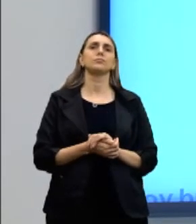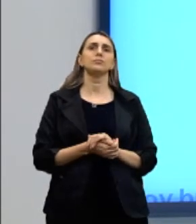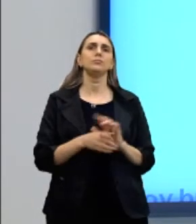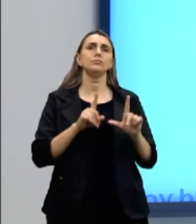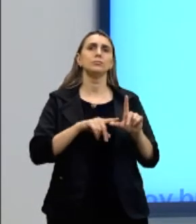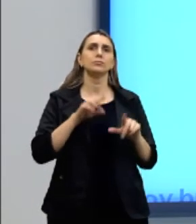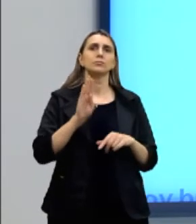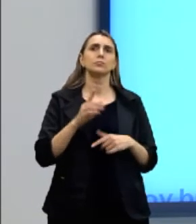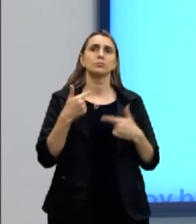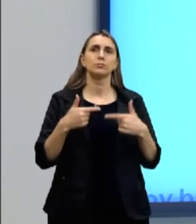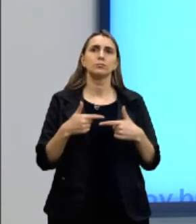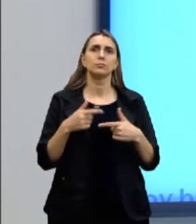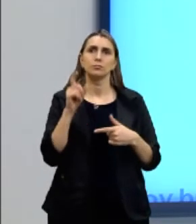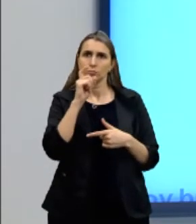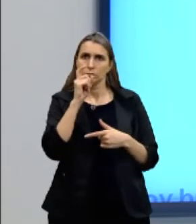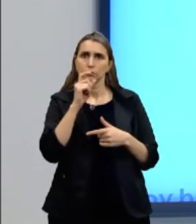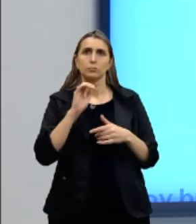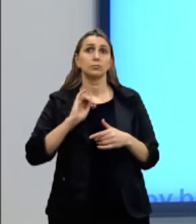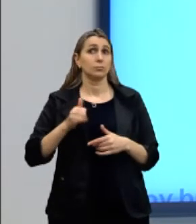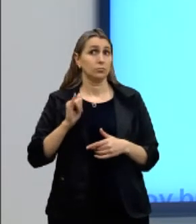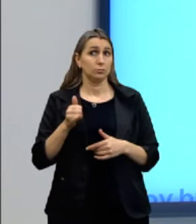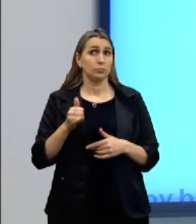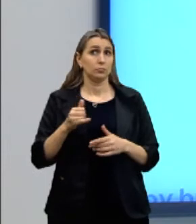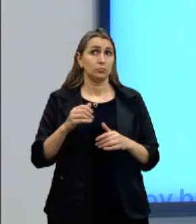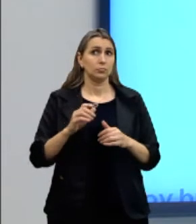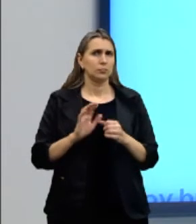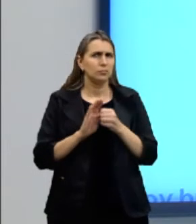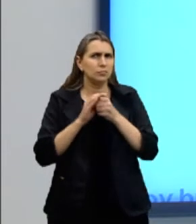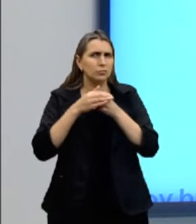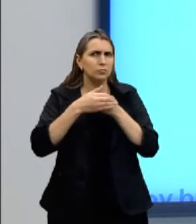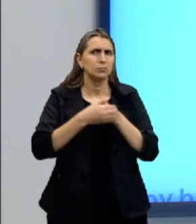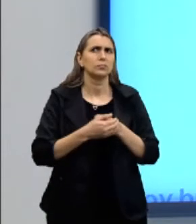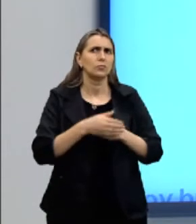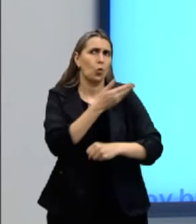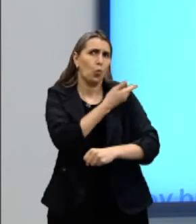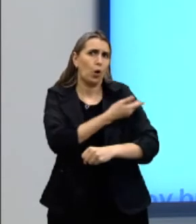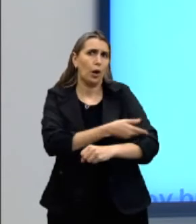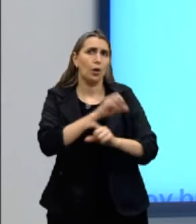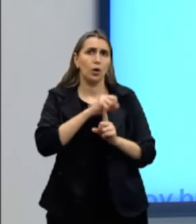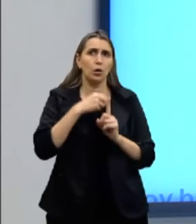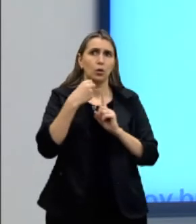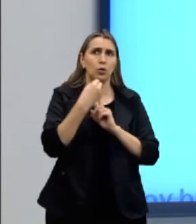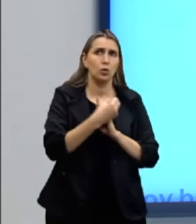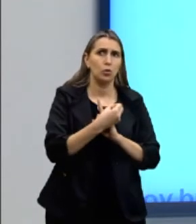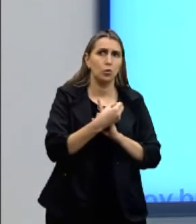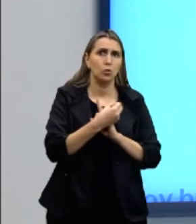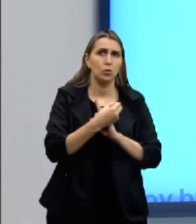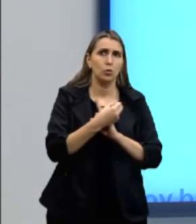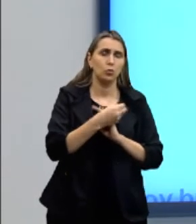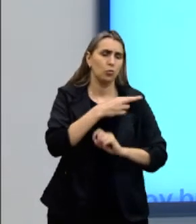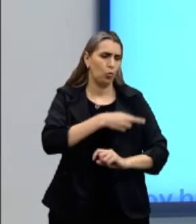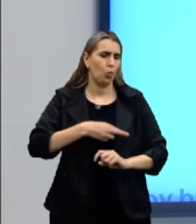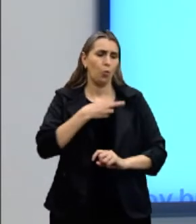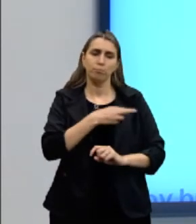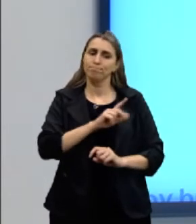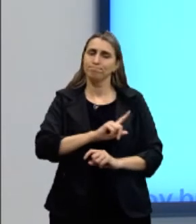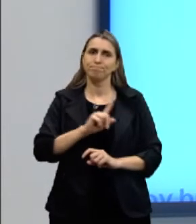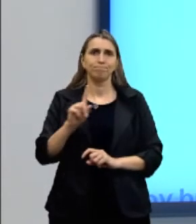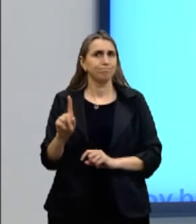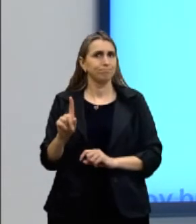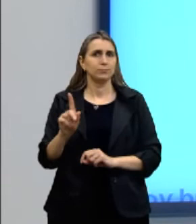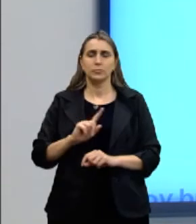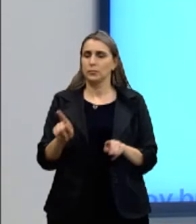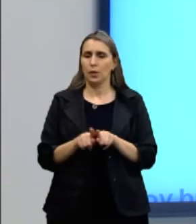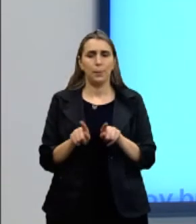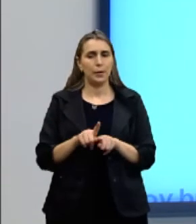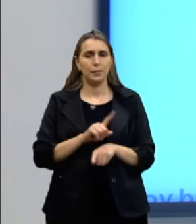o trabalho ficcional do narrador máscara os hábitos sociais no enredo de seu romance não